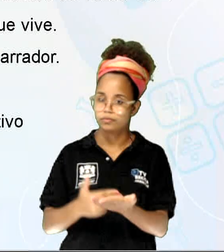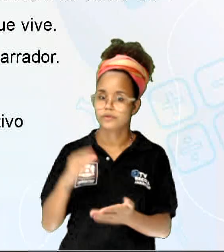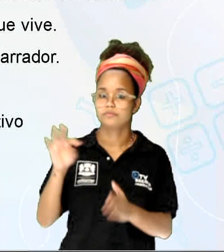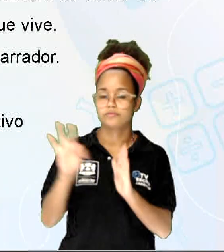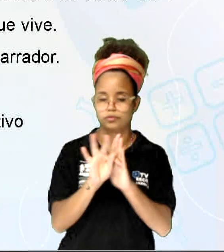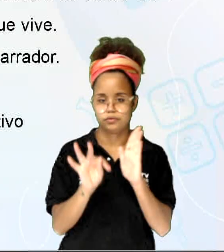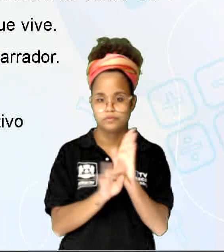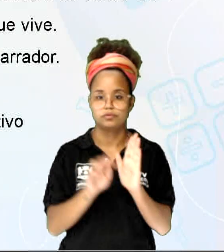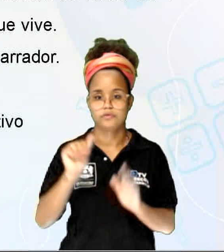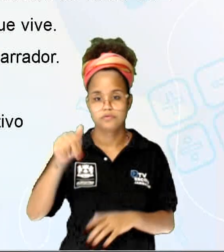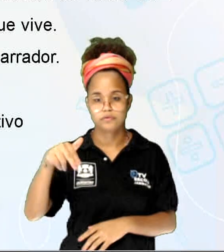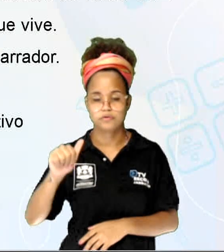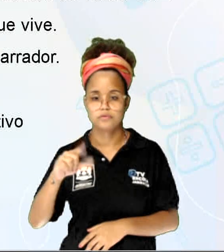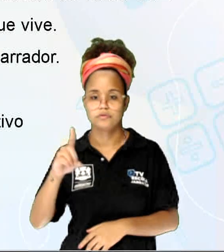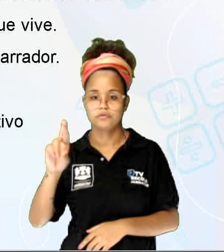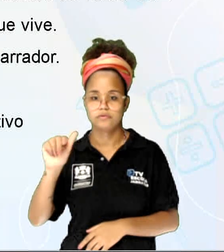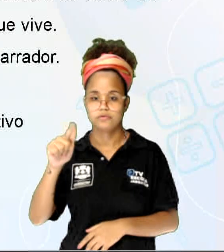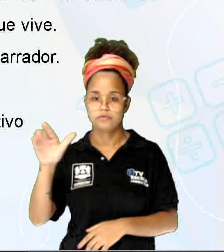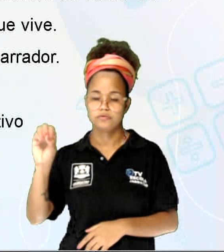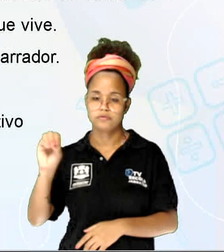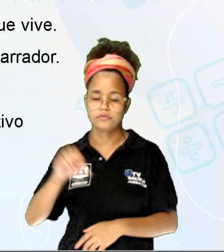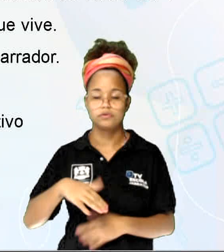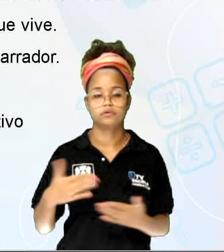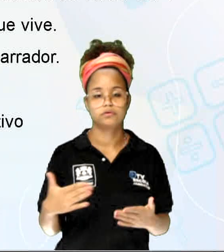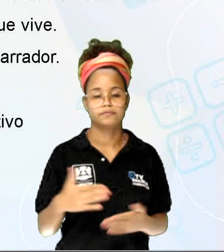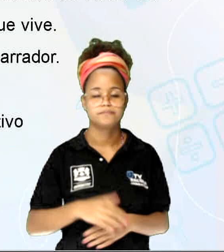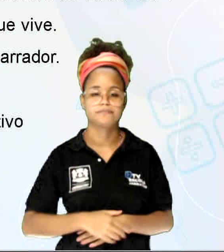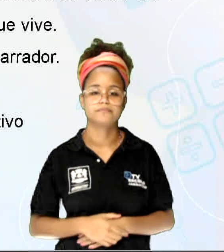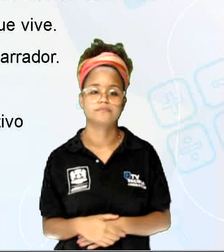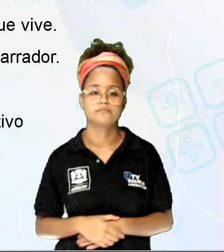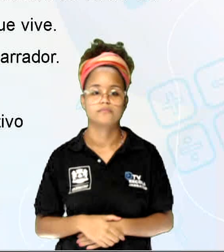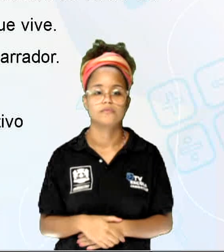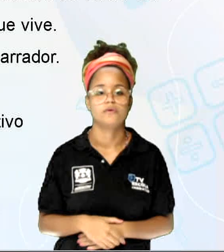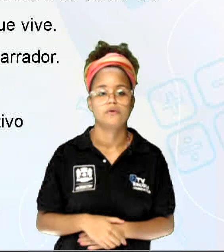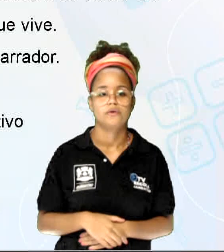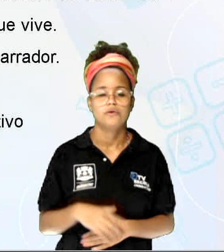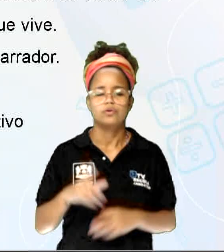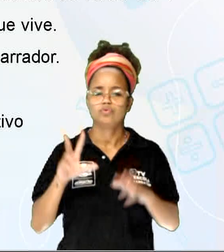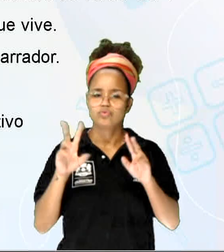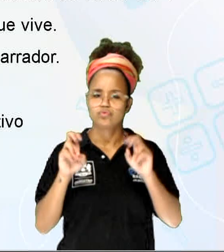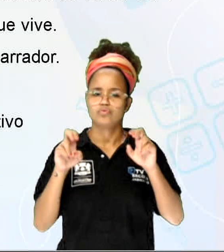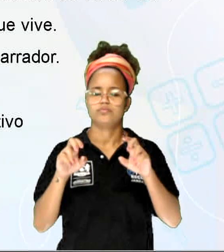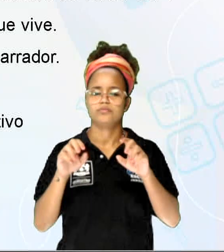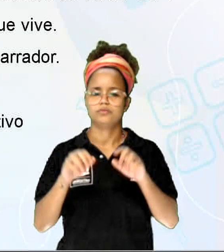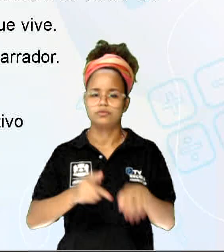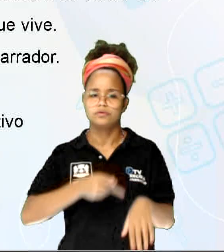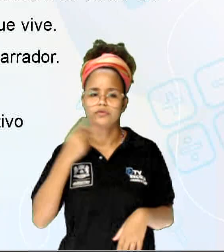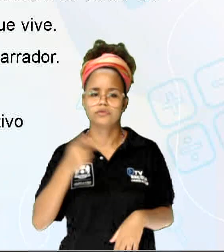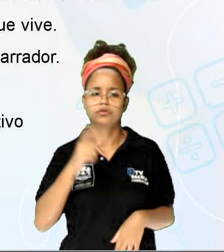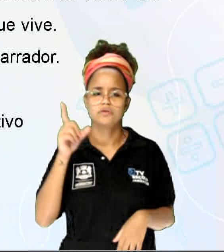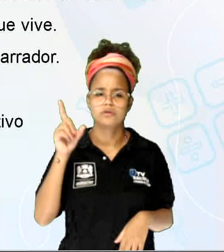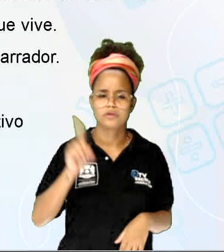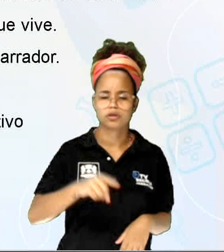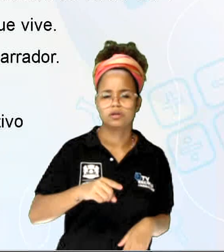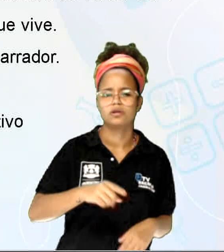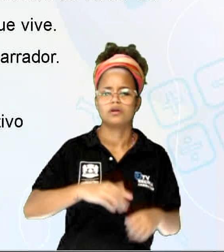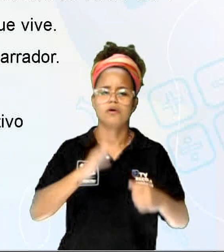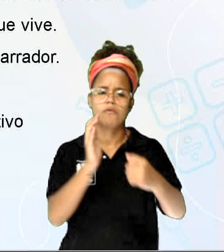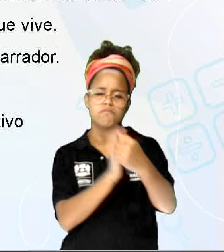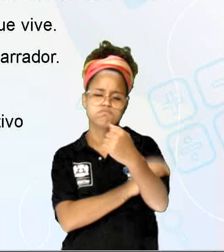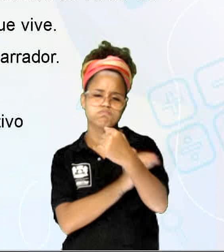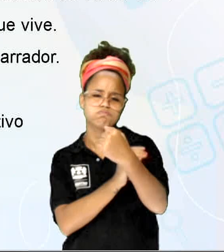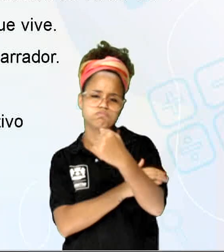Dragão. Bom, a gente tem aí o seguinte no enunciado. A respeito da afirmação era um comentado mito de força